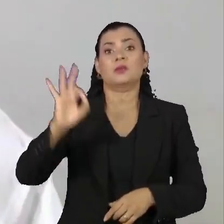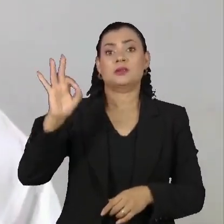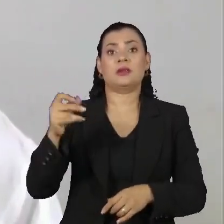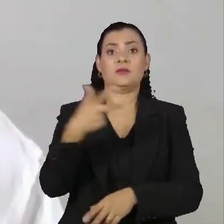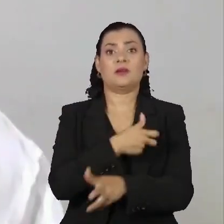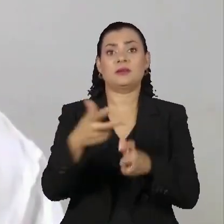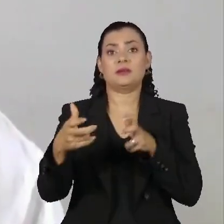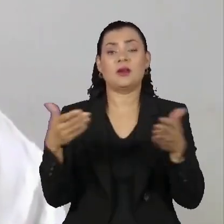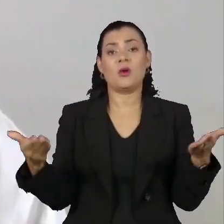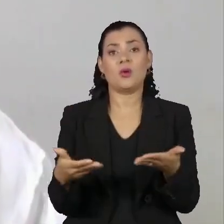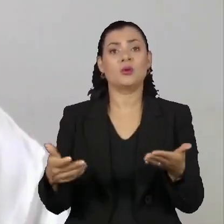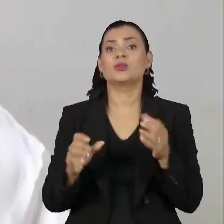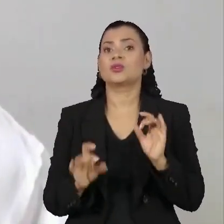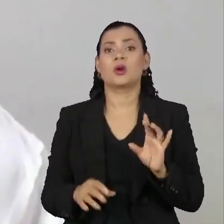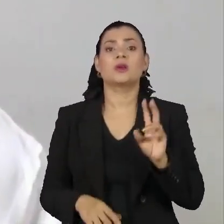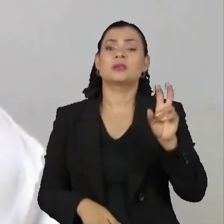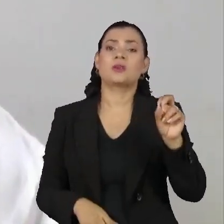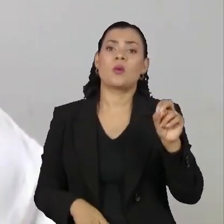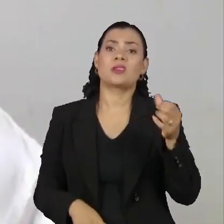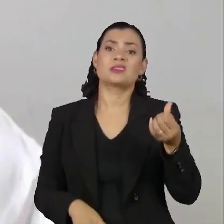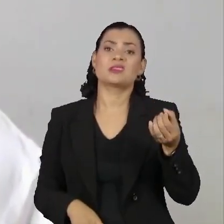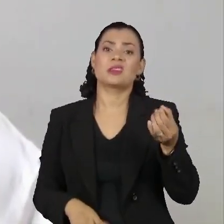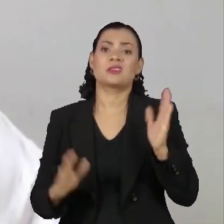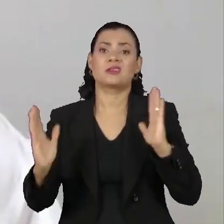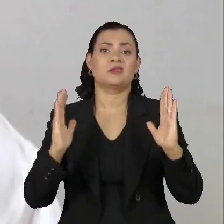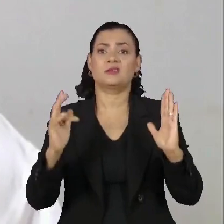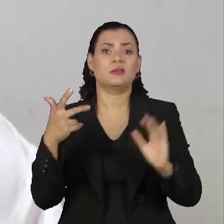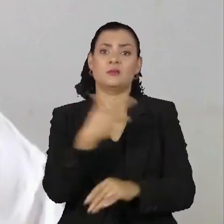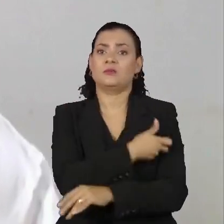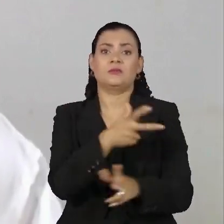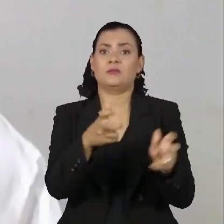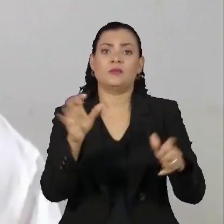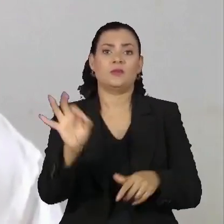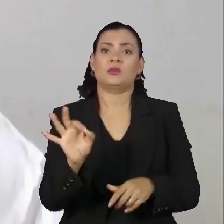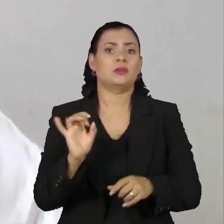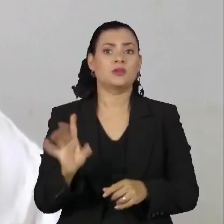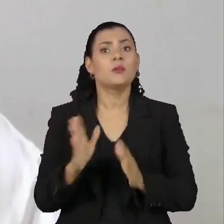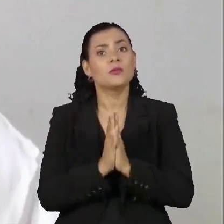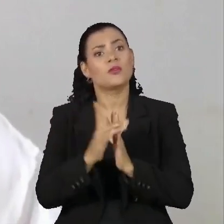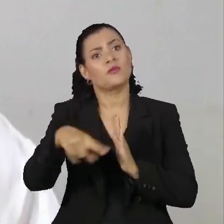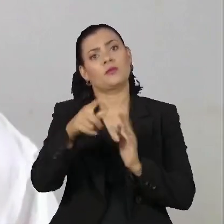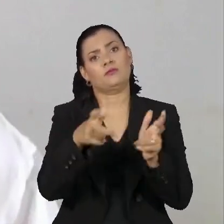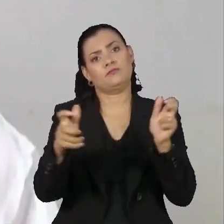estamos com 50% a 60% no geral. É muito pouco, pessoal. Vamos nos vacinar.